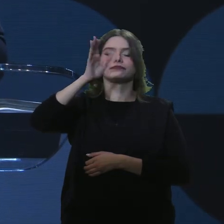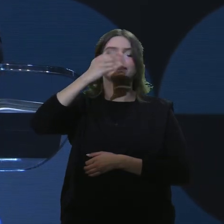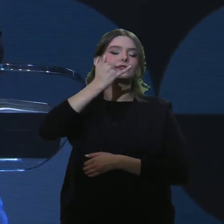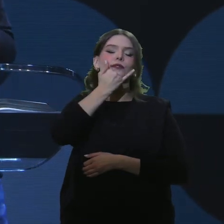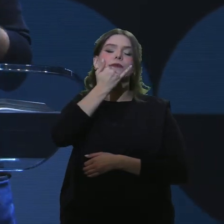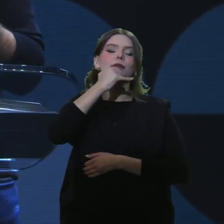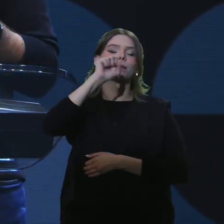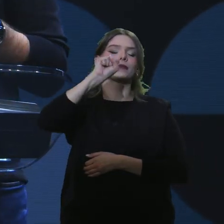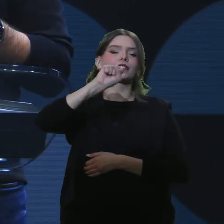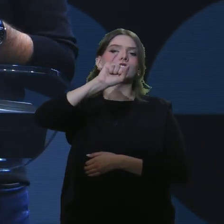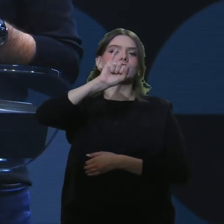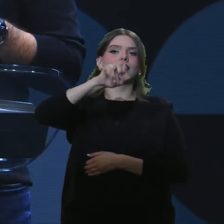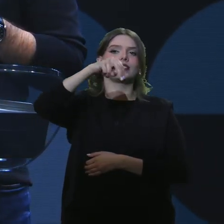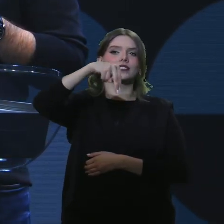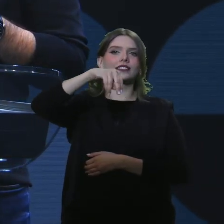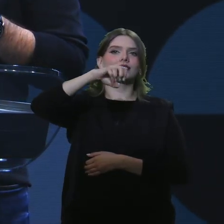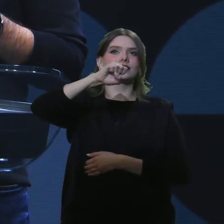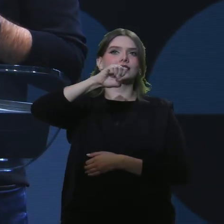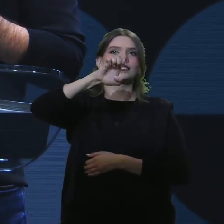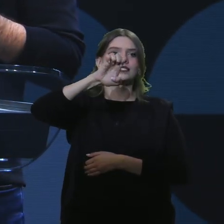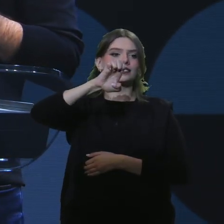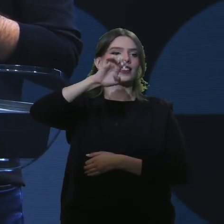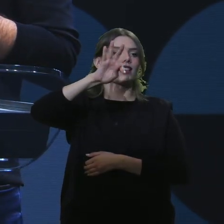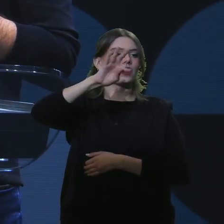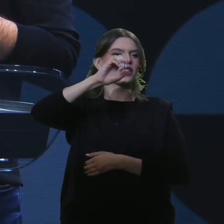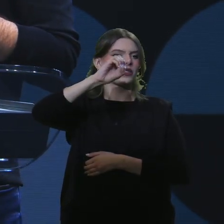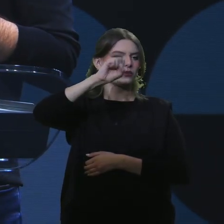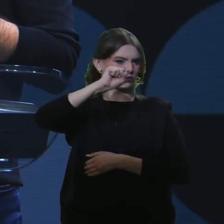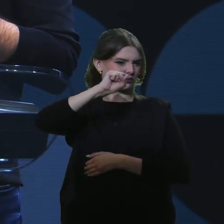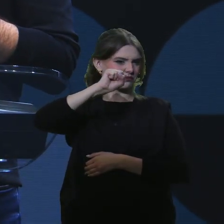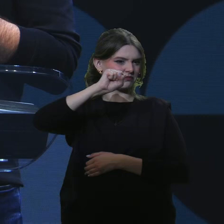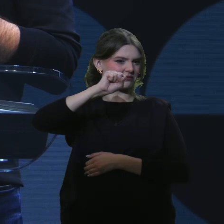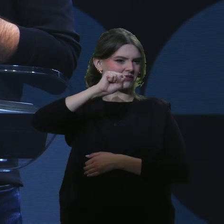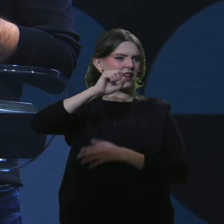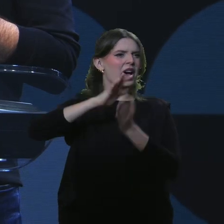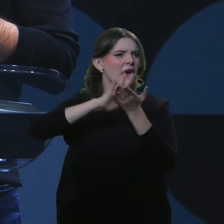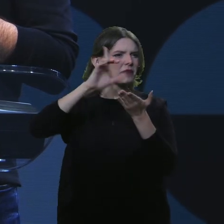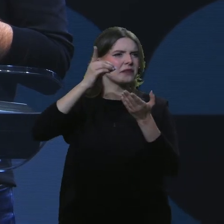A Bíblia está dizendo que João Batista era estranho.